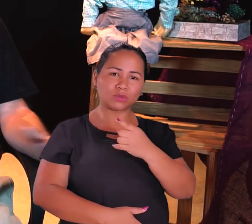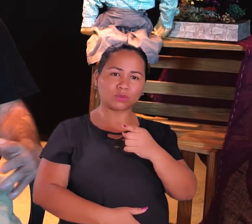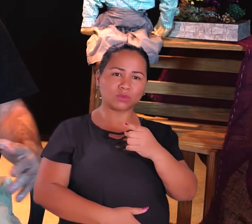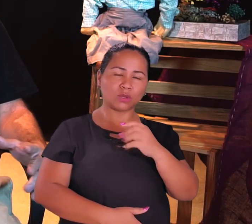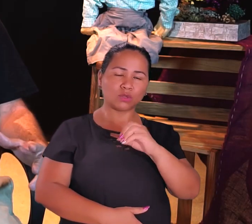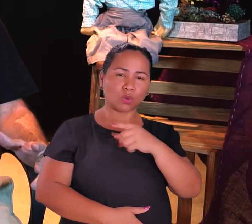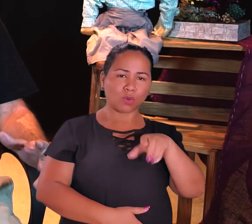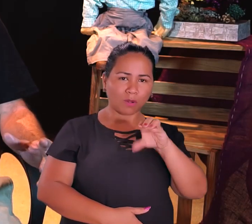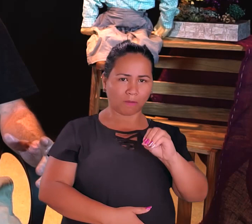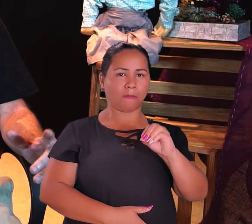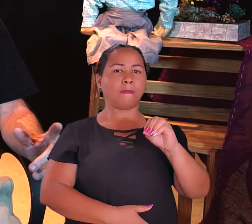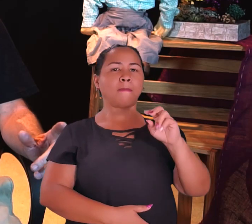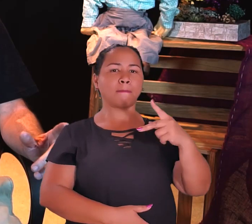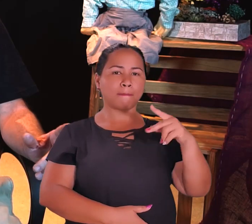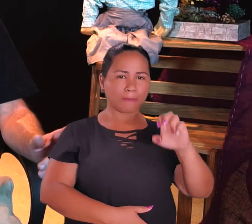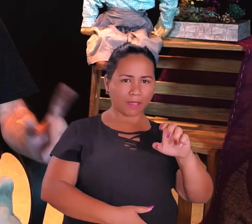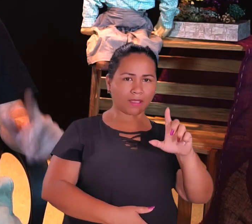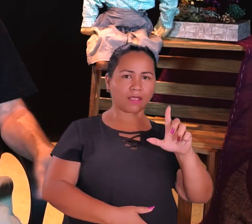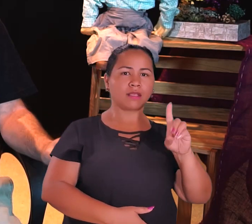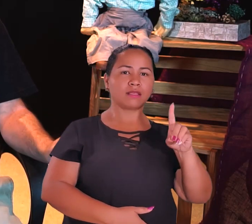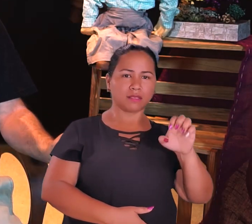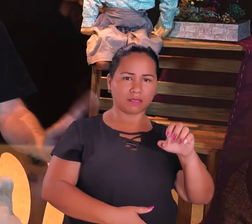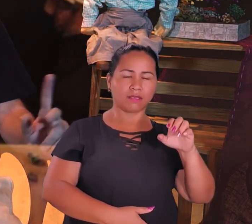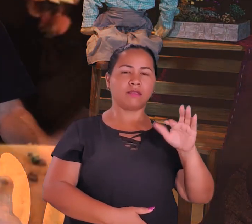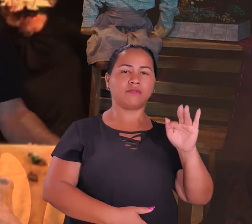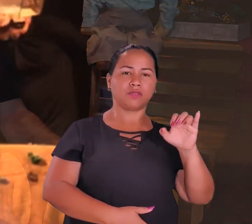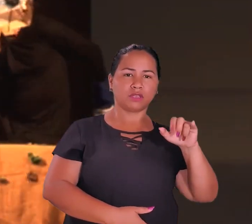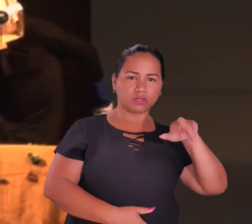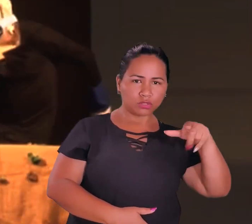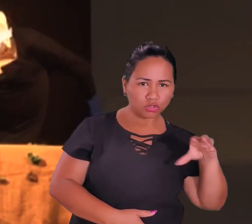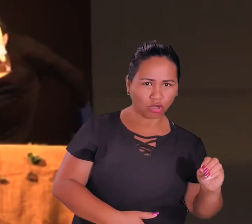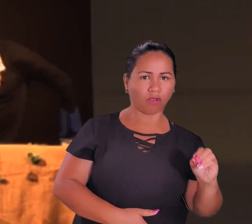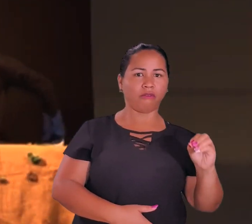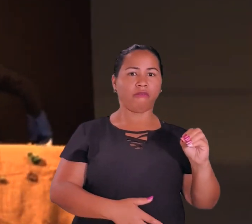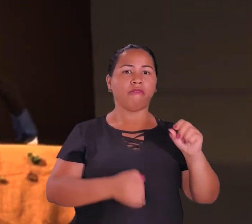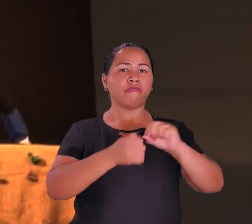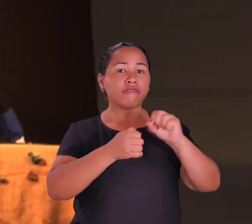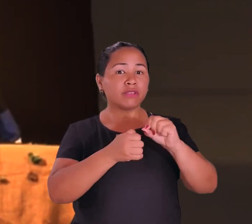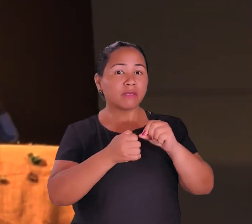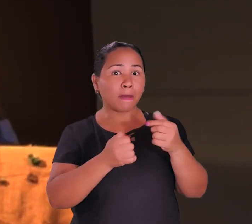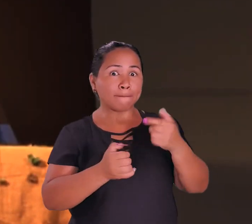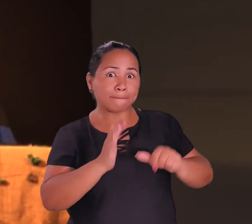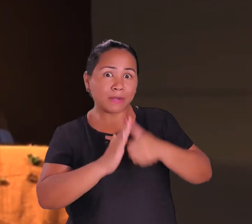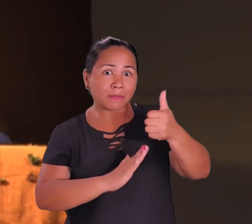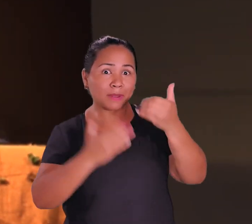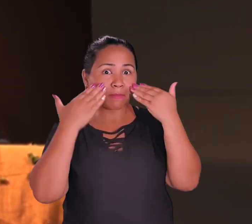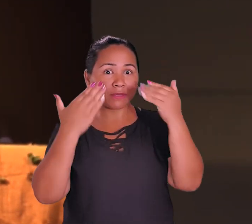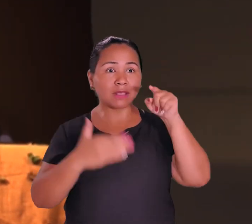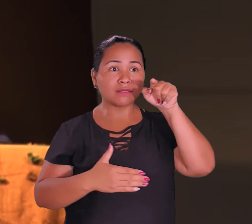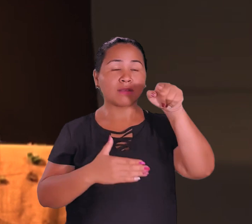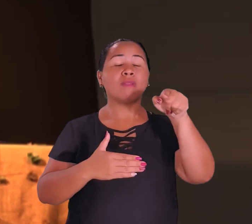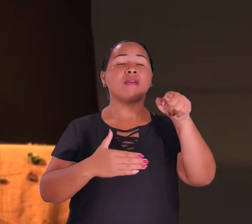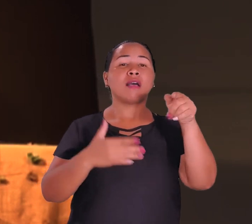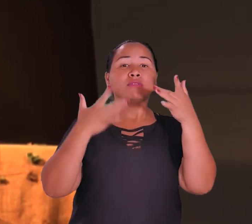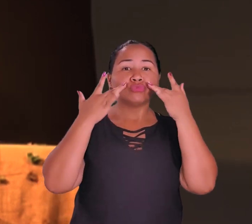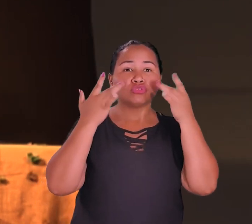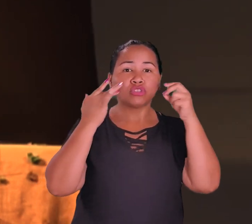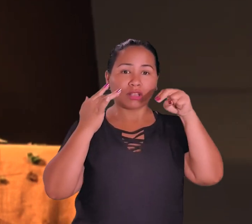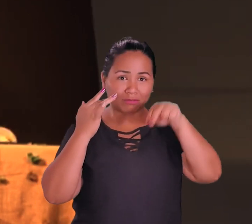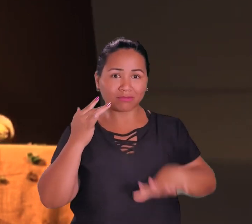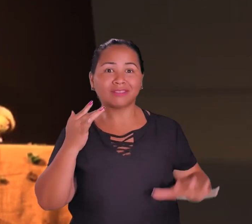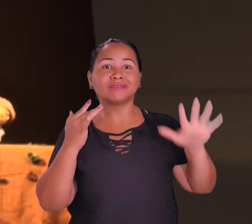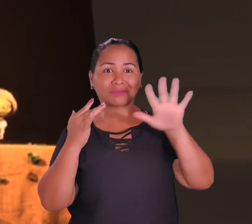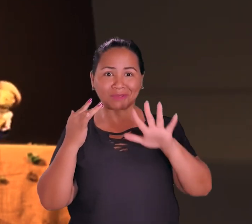apresentações do João e Pé de Feijão na sala Alberto Nepomuceno, do Teatro Nacional. O Voar surgiu com João e Pé de